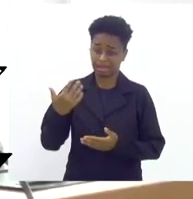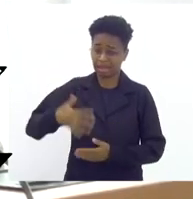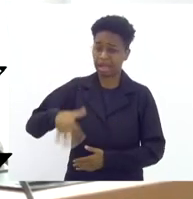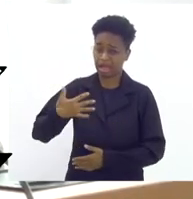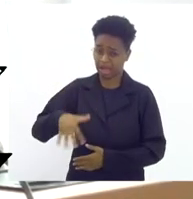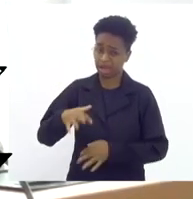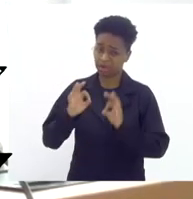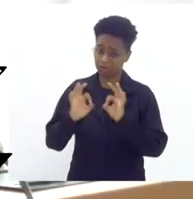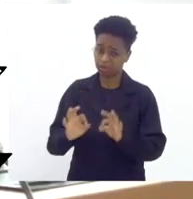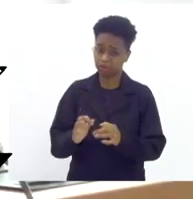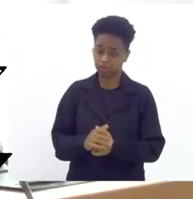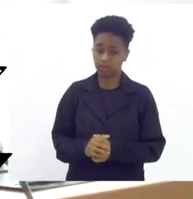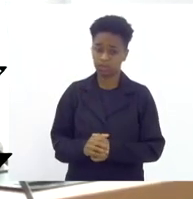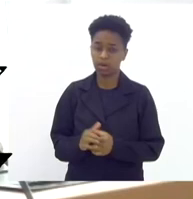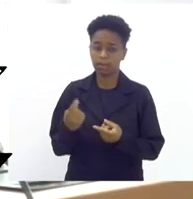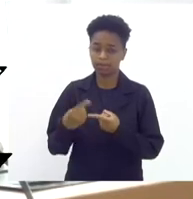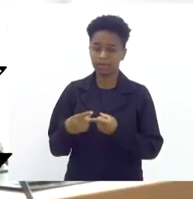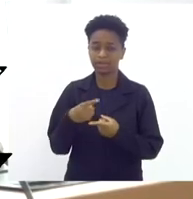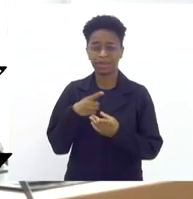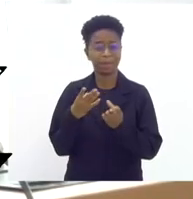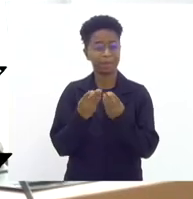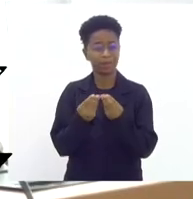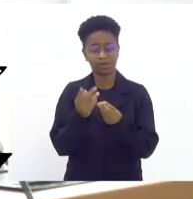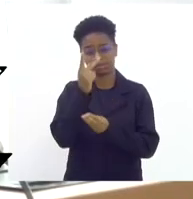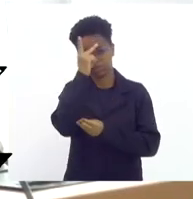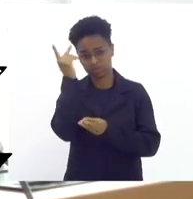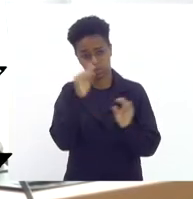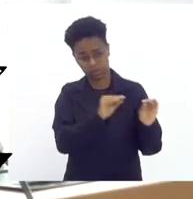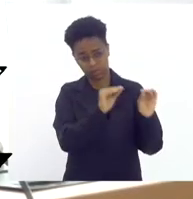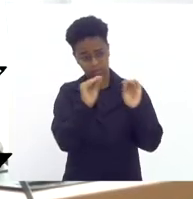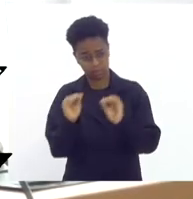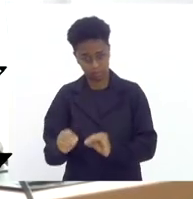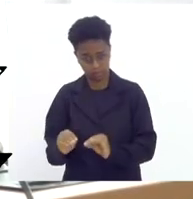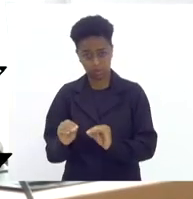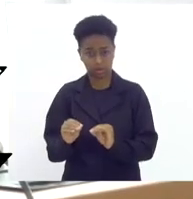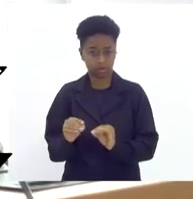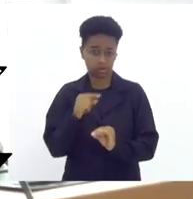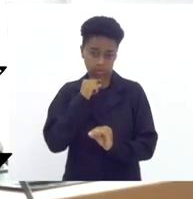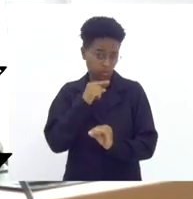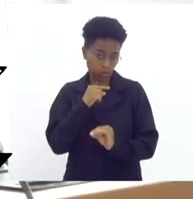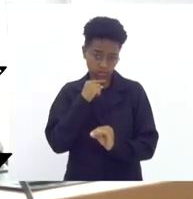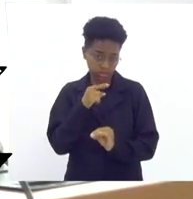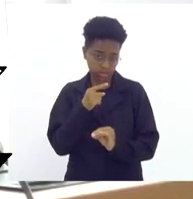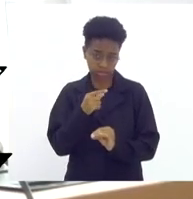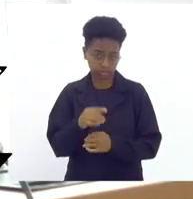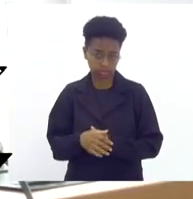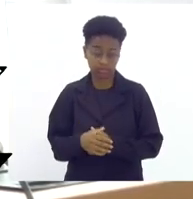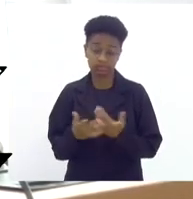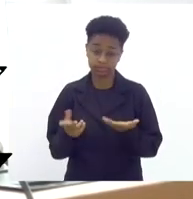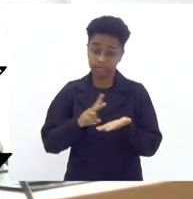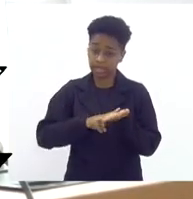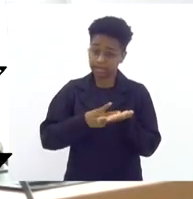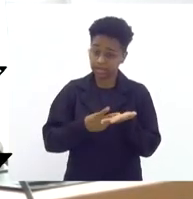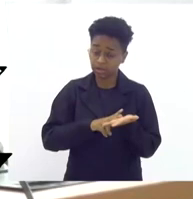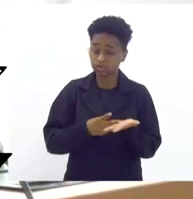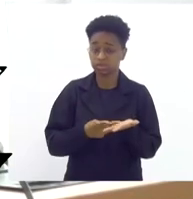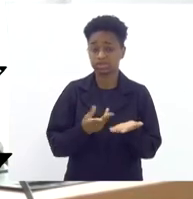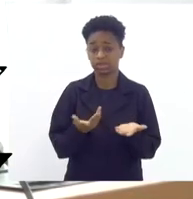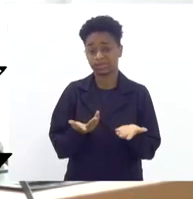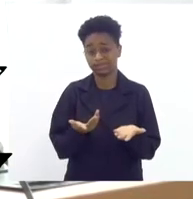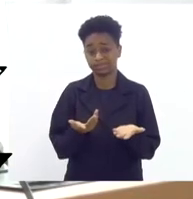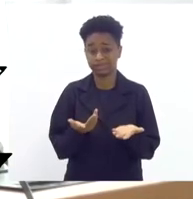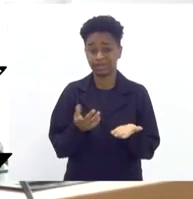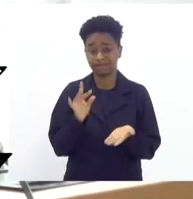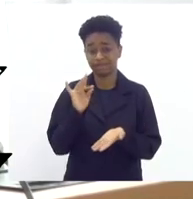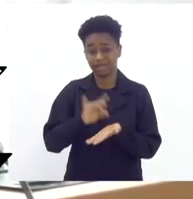alto temos um volume muito grande de imigrante e por suficiente que não conseguem E aí essa tradução acaba virando um